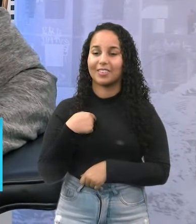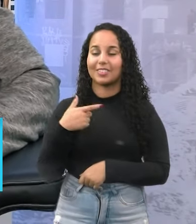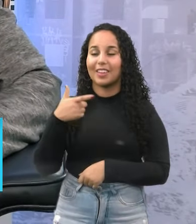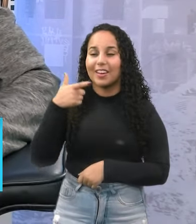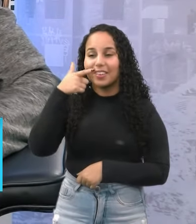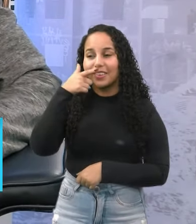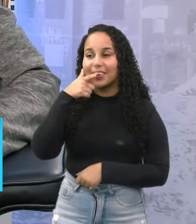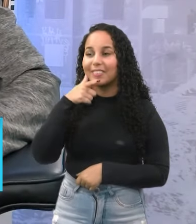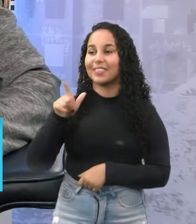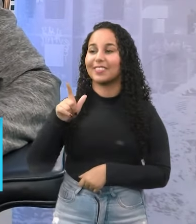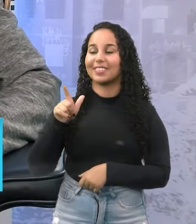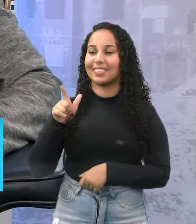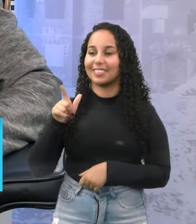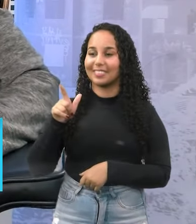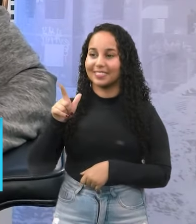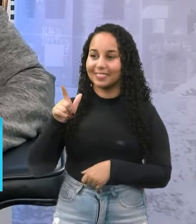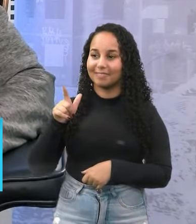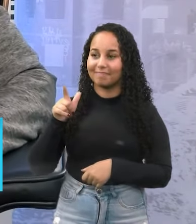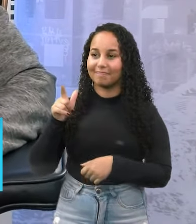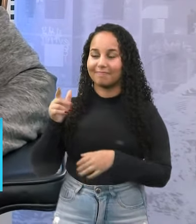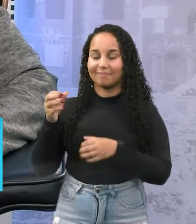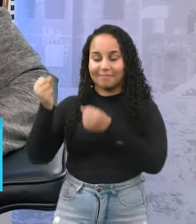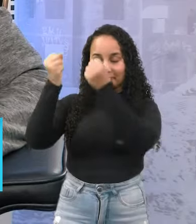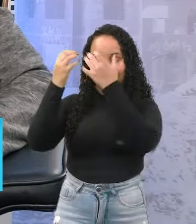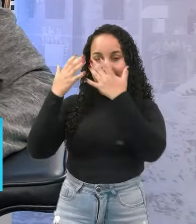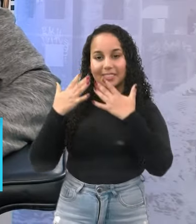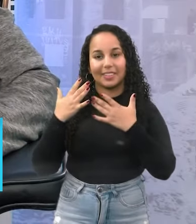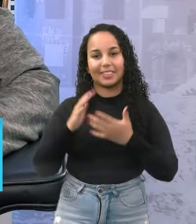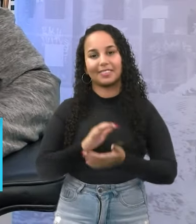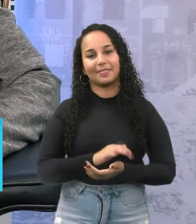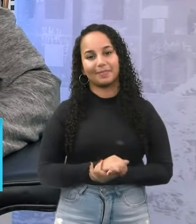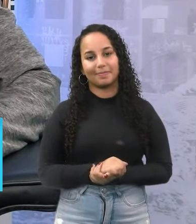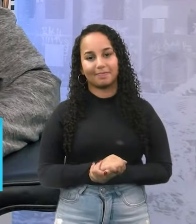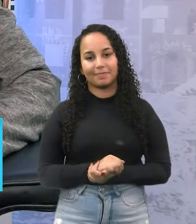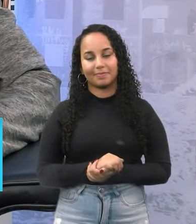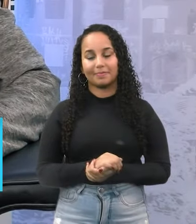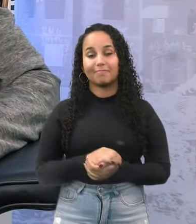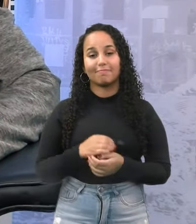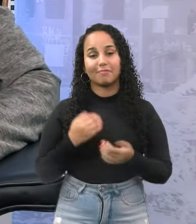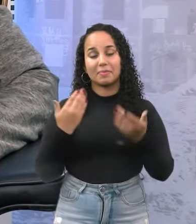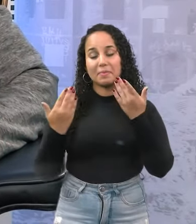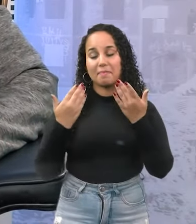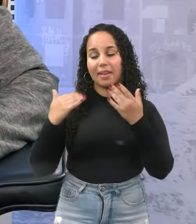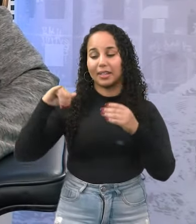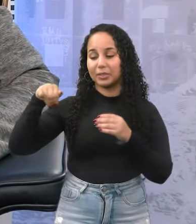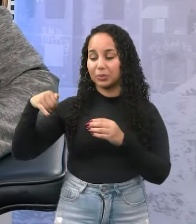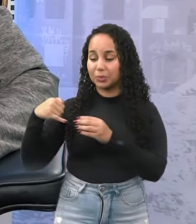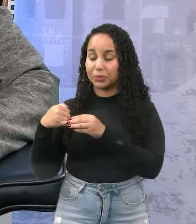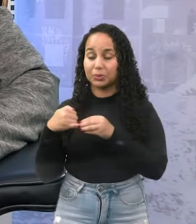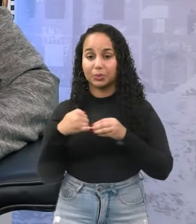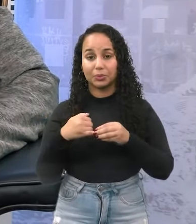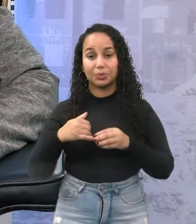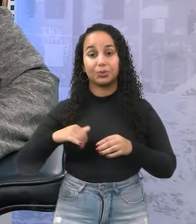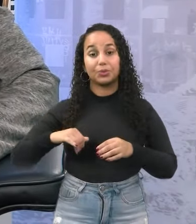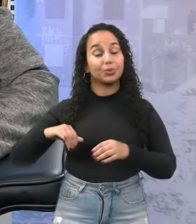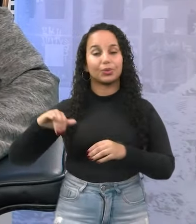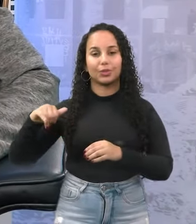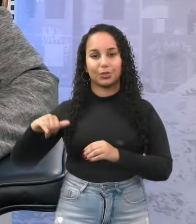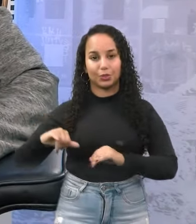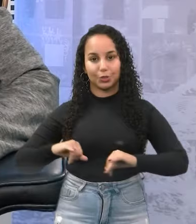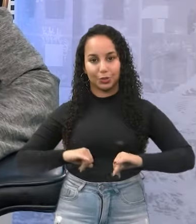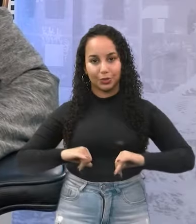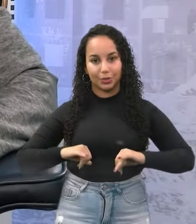No caso de Jó, ele foi provado com a perda dos filhos, a perda dos bens materiais, mas